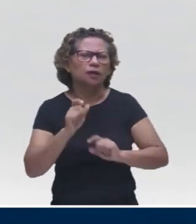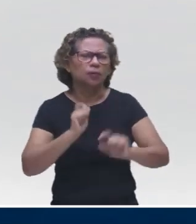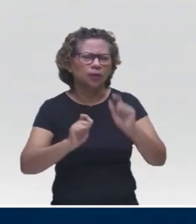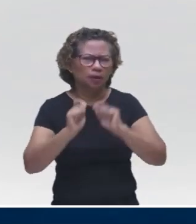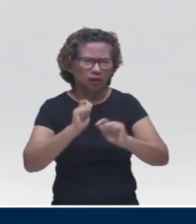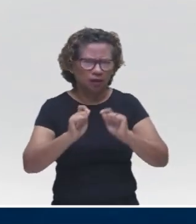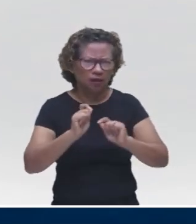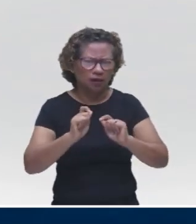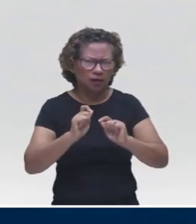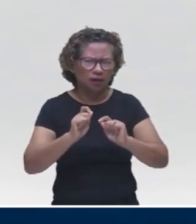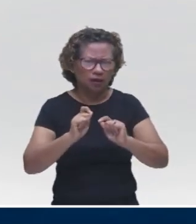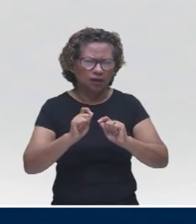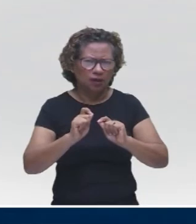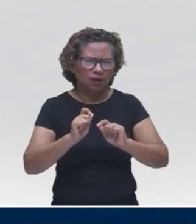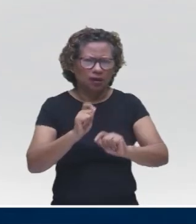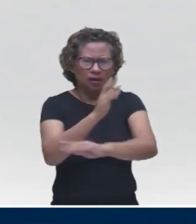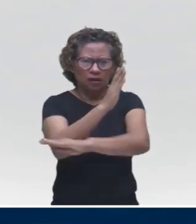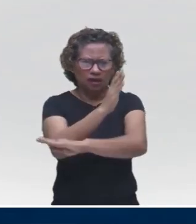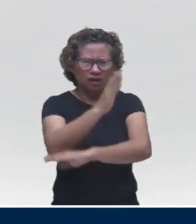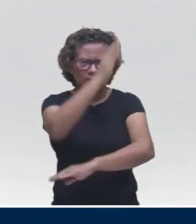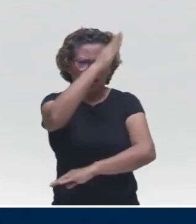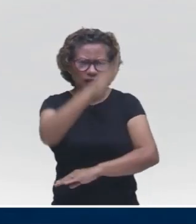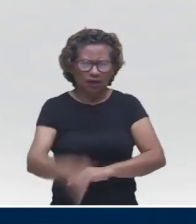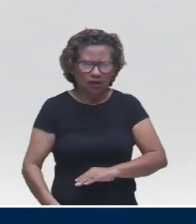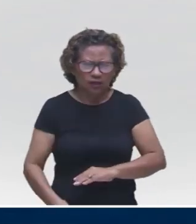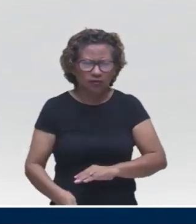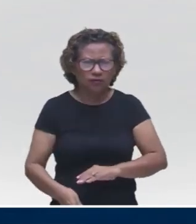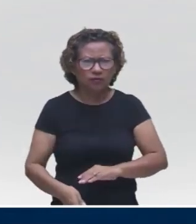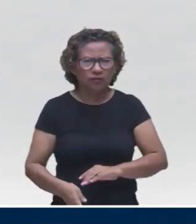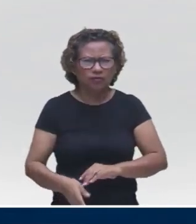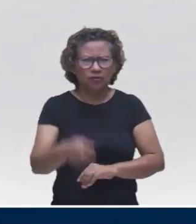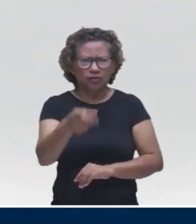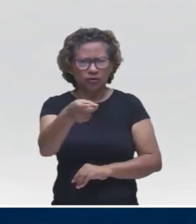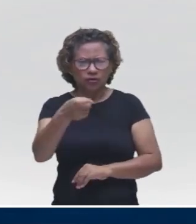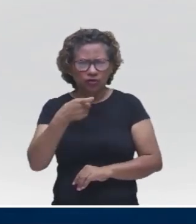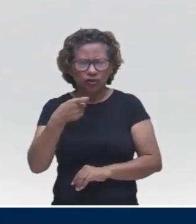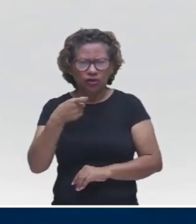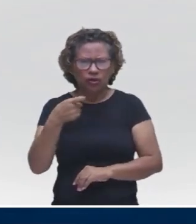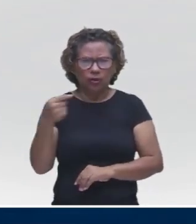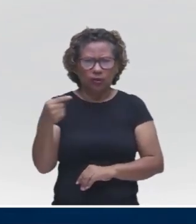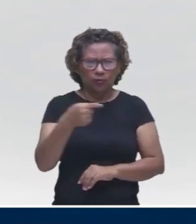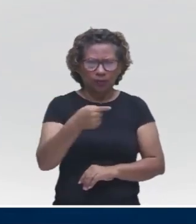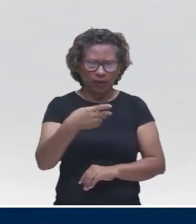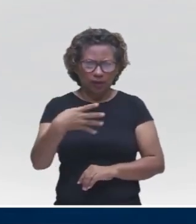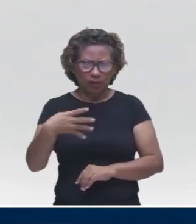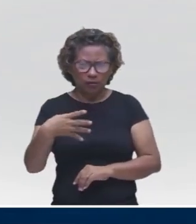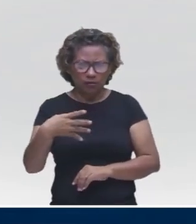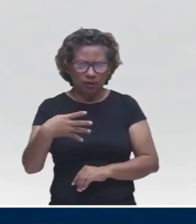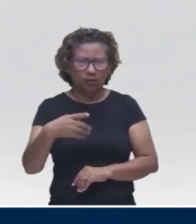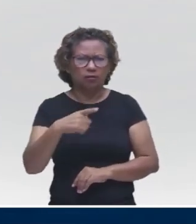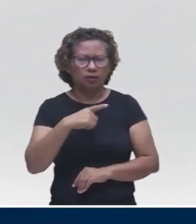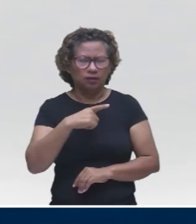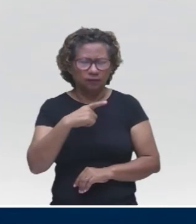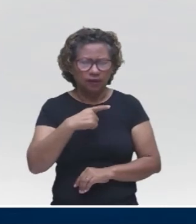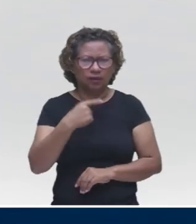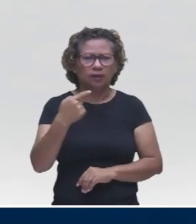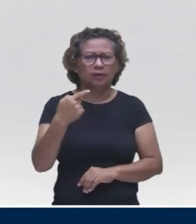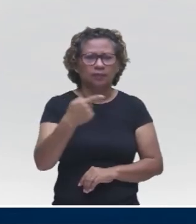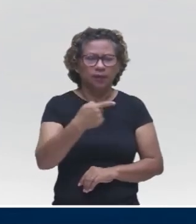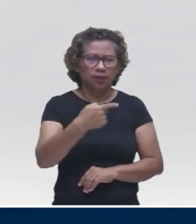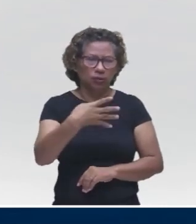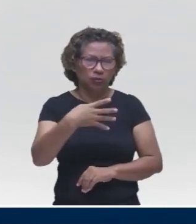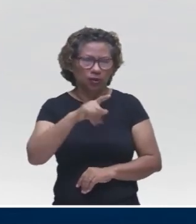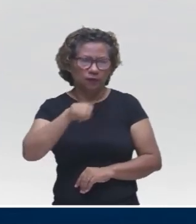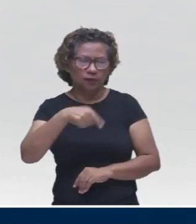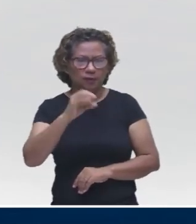reta dessa função aí vai cortar o eixo do x no ponto menos 4. Então, nós temos o nosso segundo par ordenado, que é menos 4